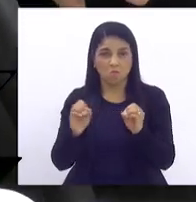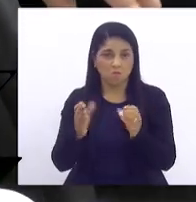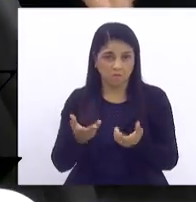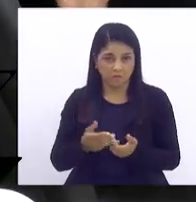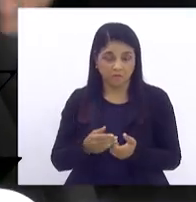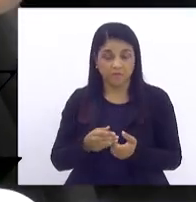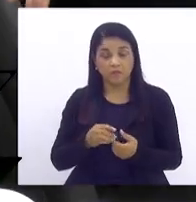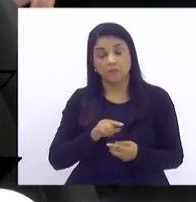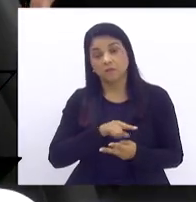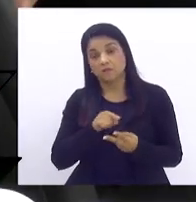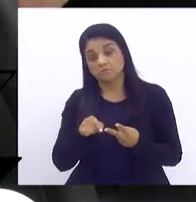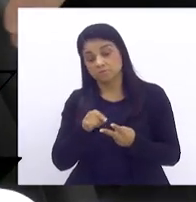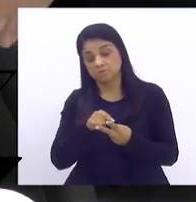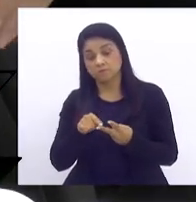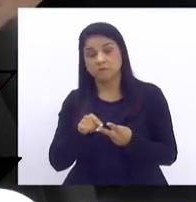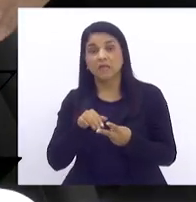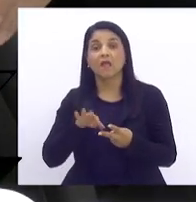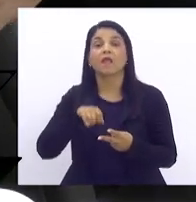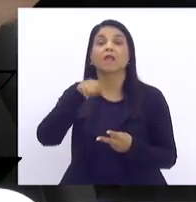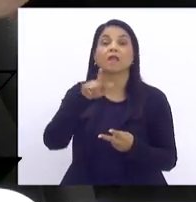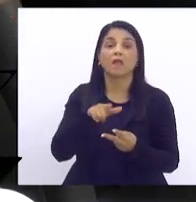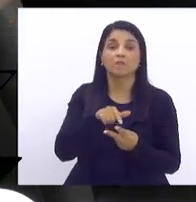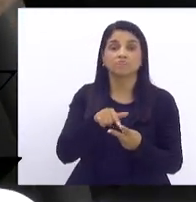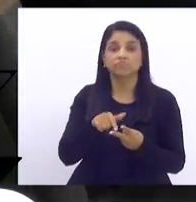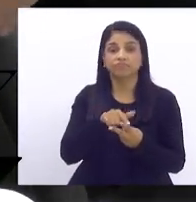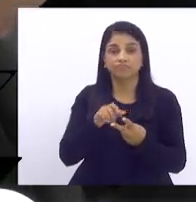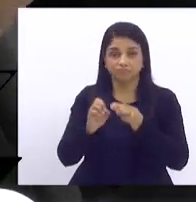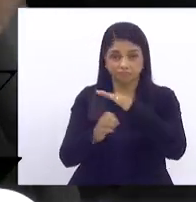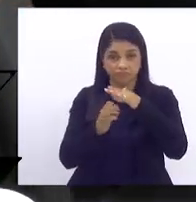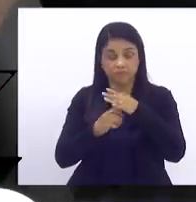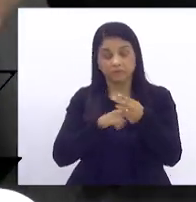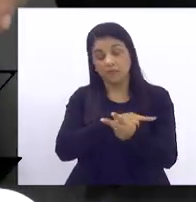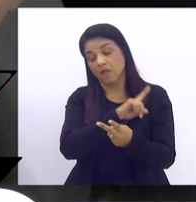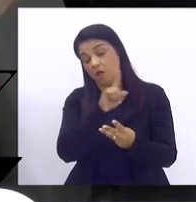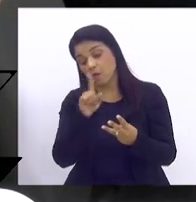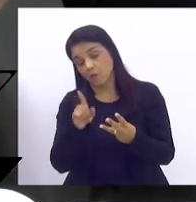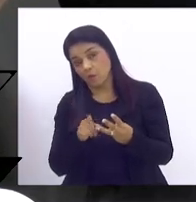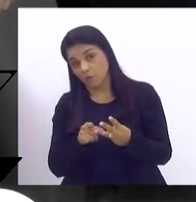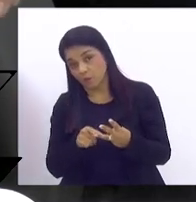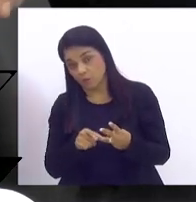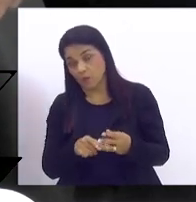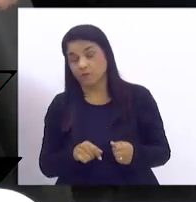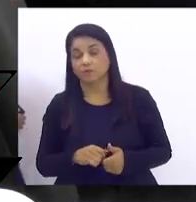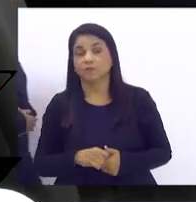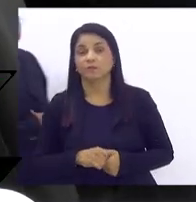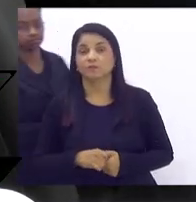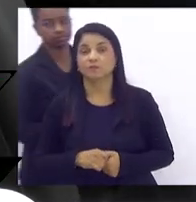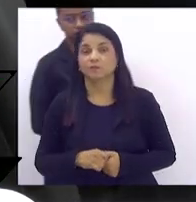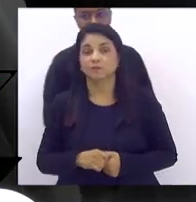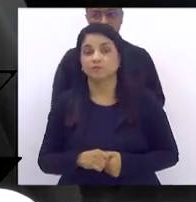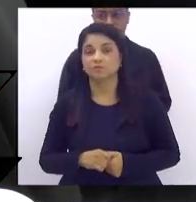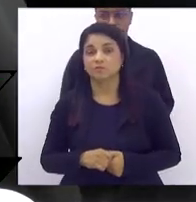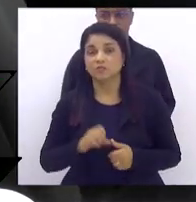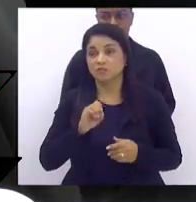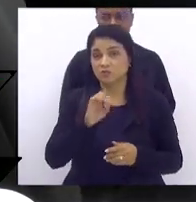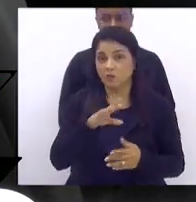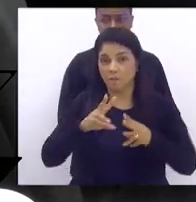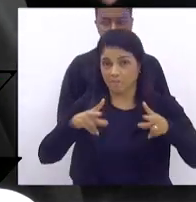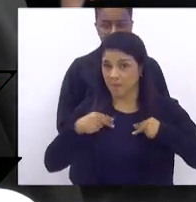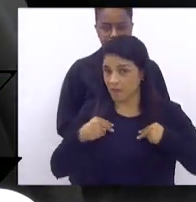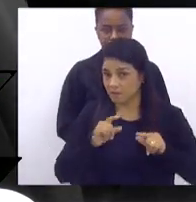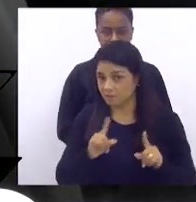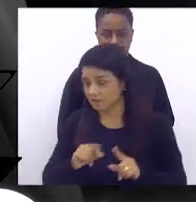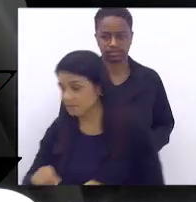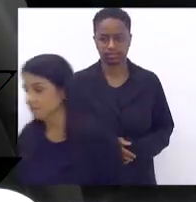essa prerrogativa. Então, precisaria explicitar. A segunda questão, que não é bem só mérito, né? Tem